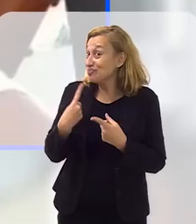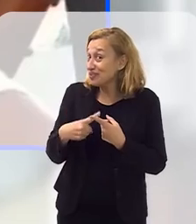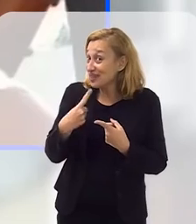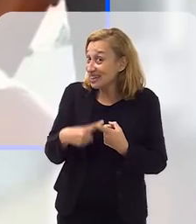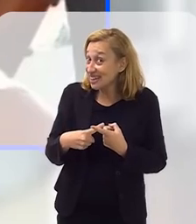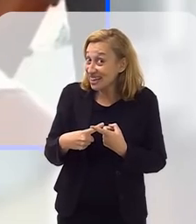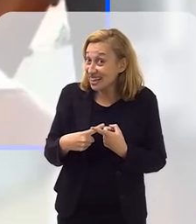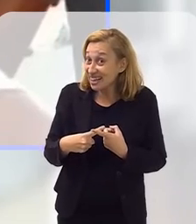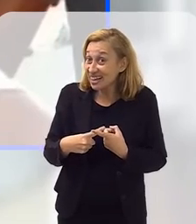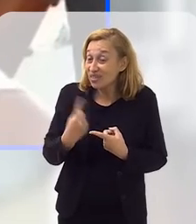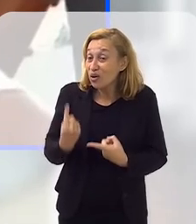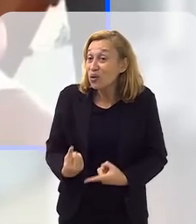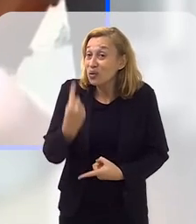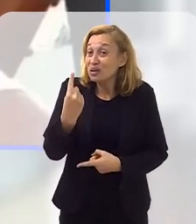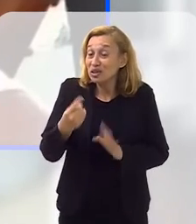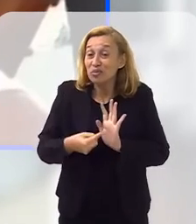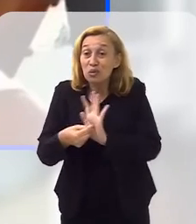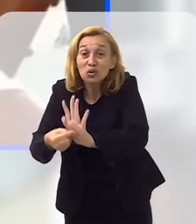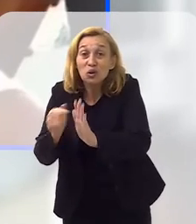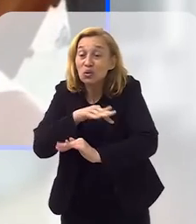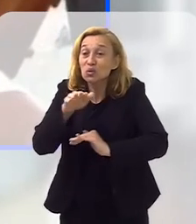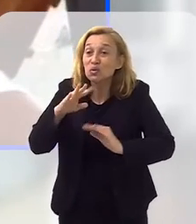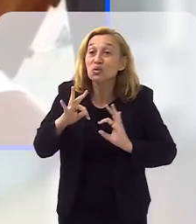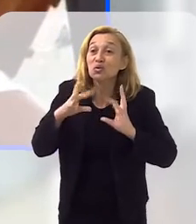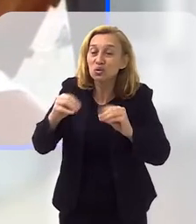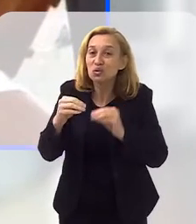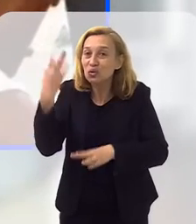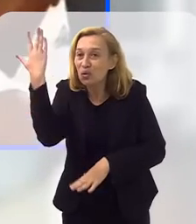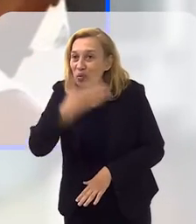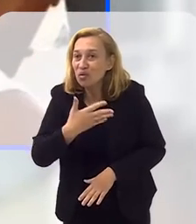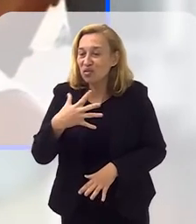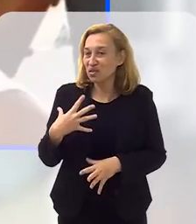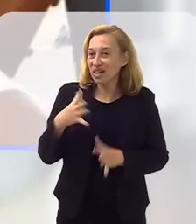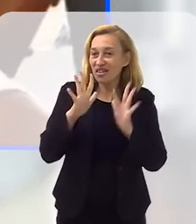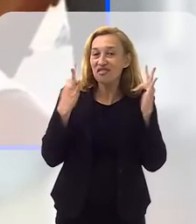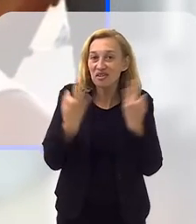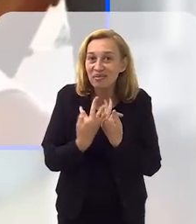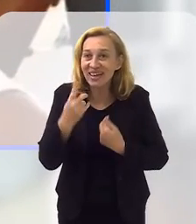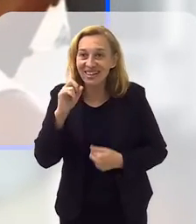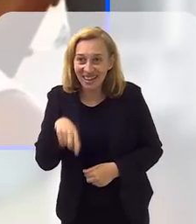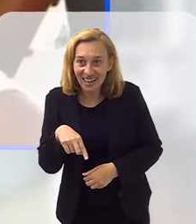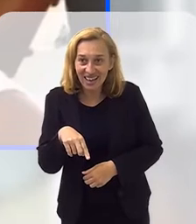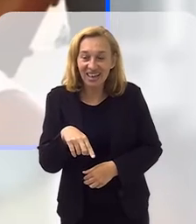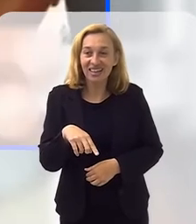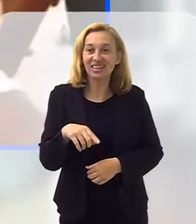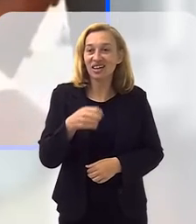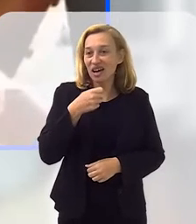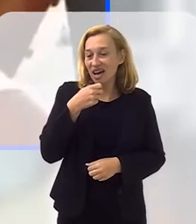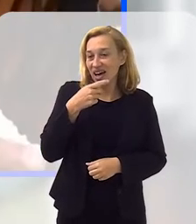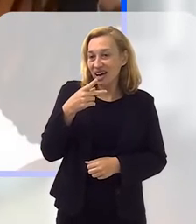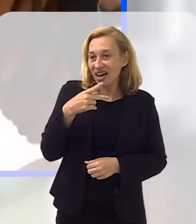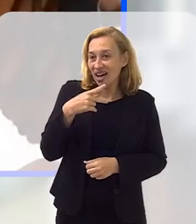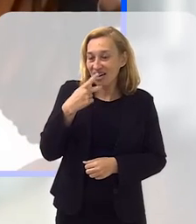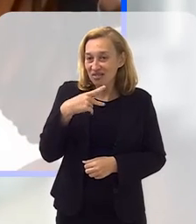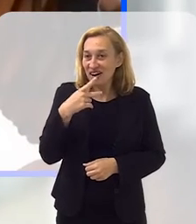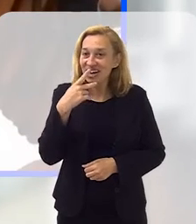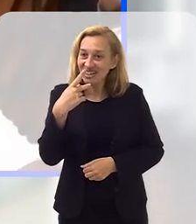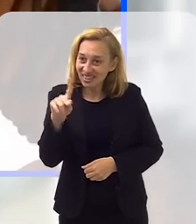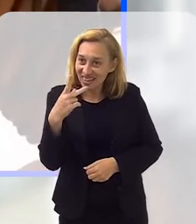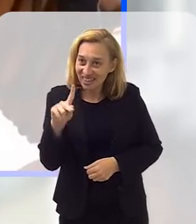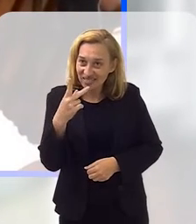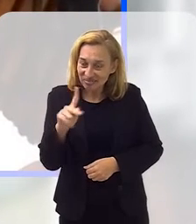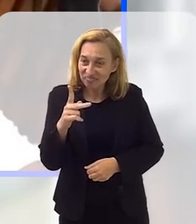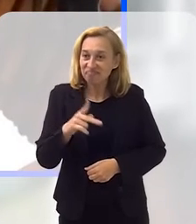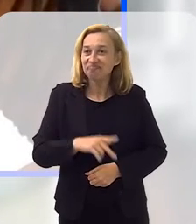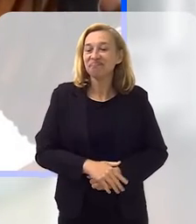porque foi ele que mostrou tudo, comprovou tudo para a gente da família, né? Que foi através do depoimento dela lá no